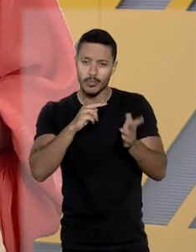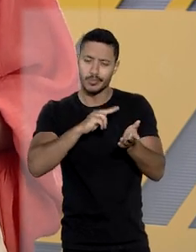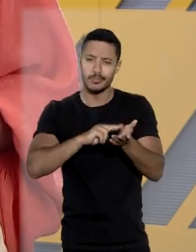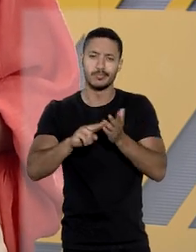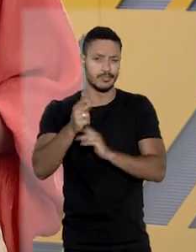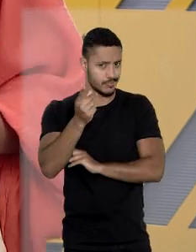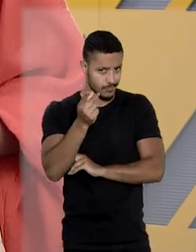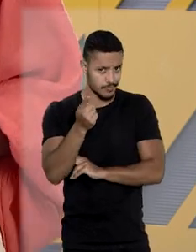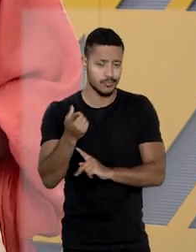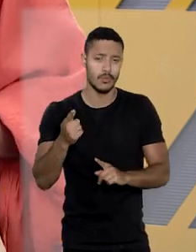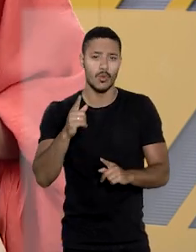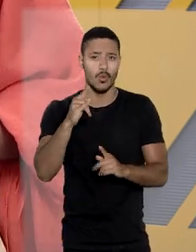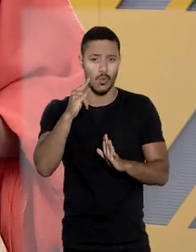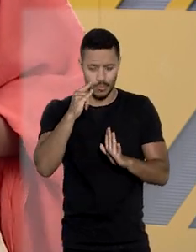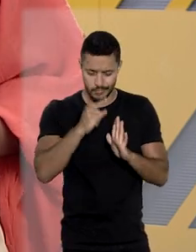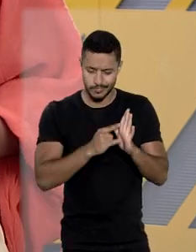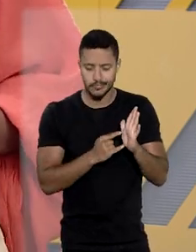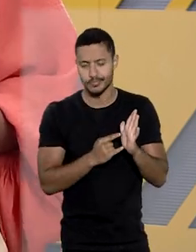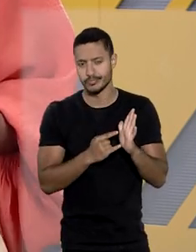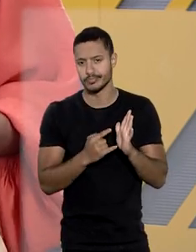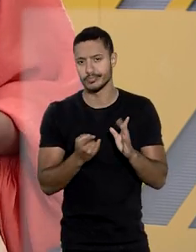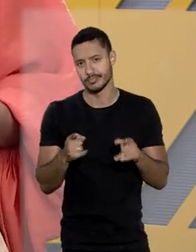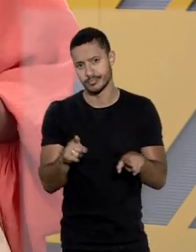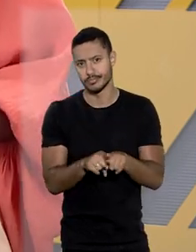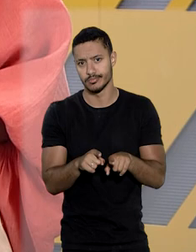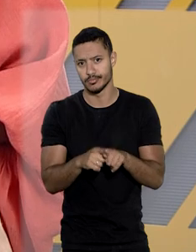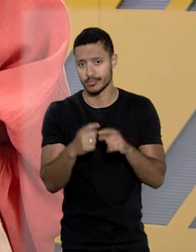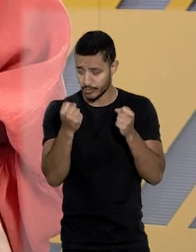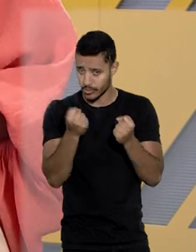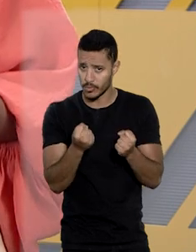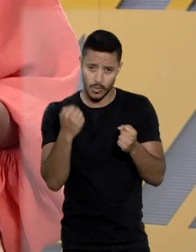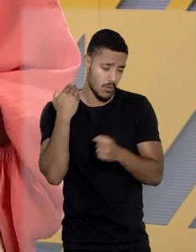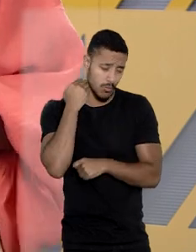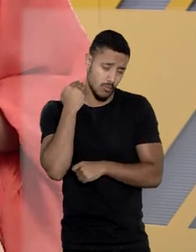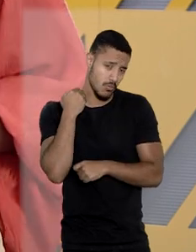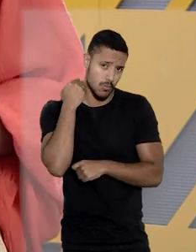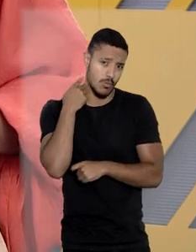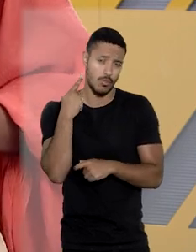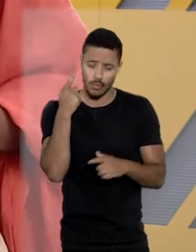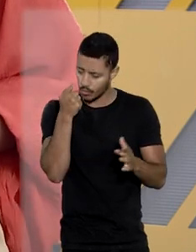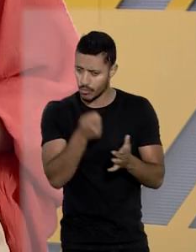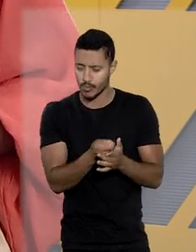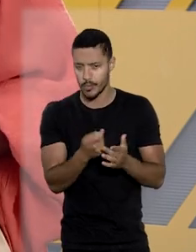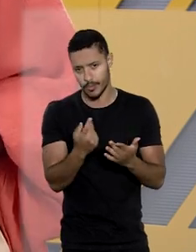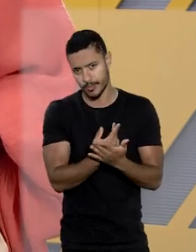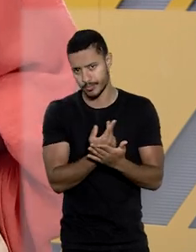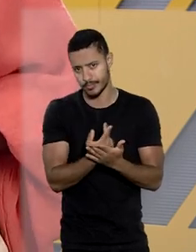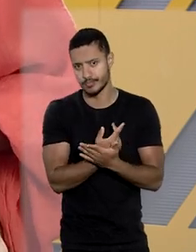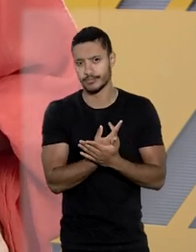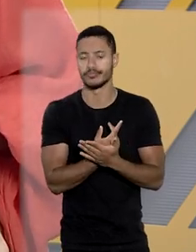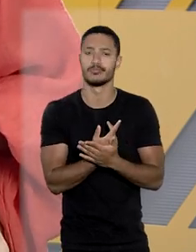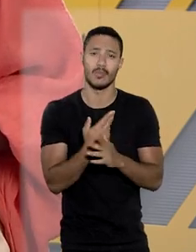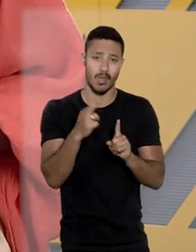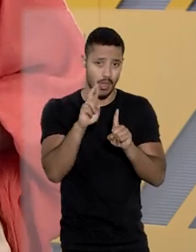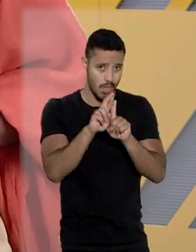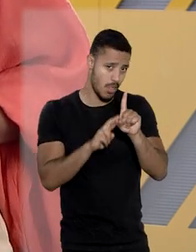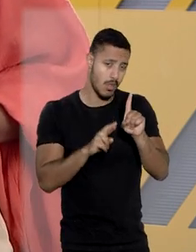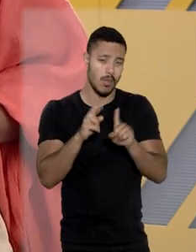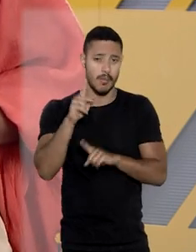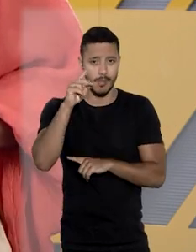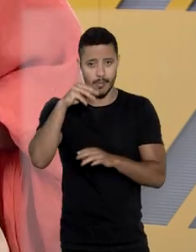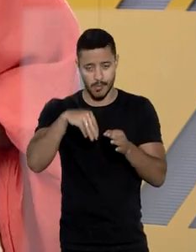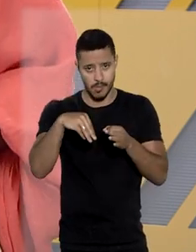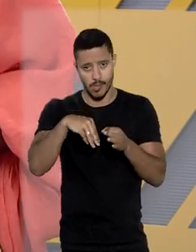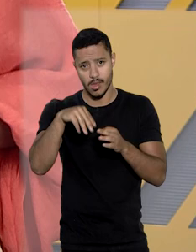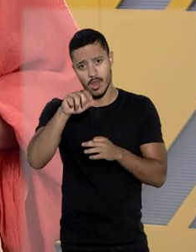transferência de valores ou cheque sem fundos, em poder do banco ou com pagamento frustrado. A relatora ministra